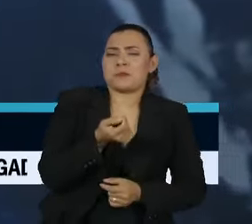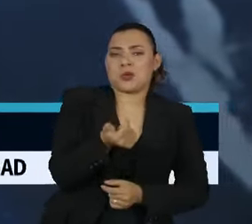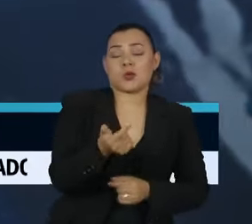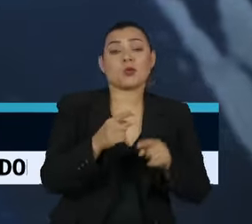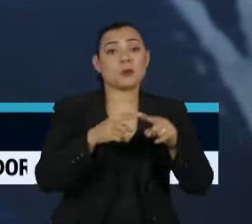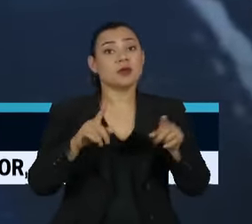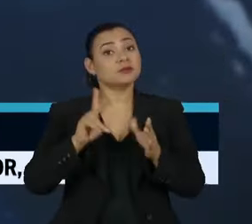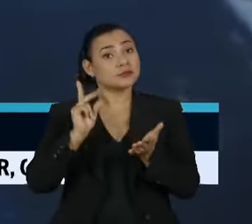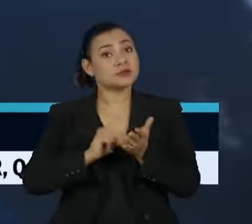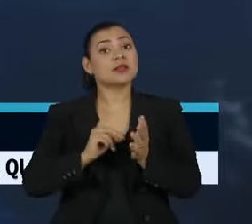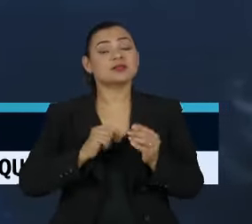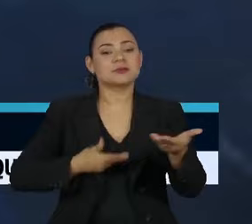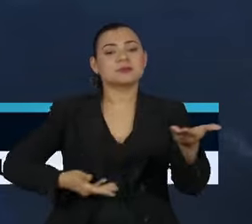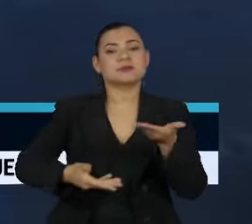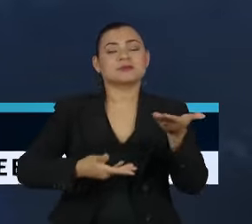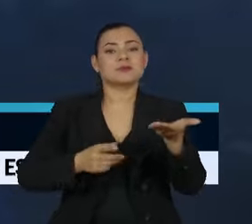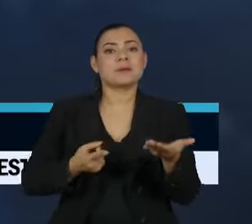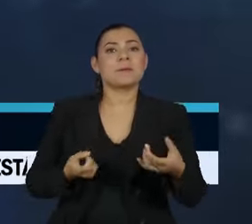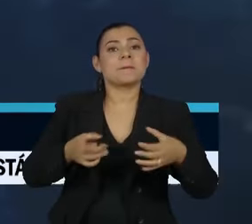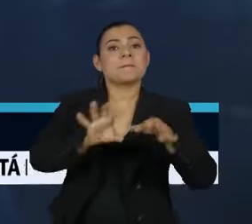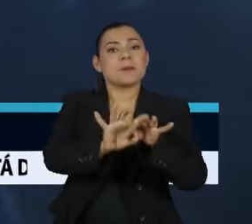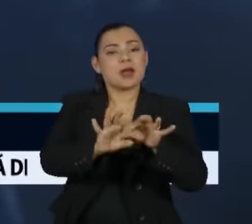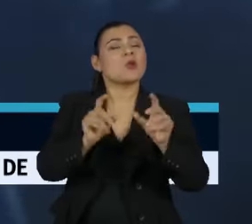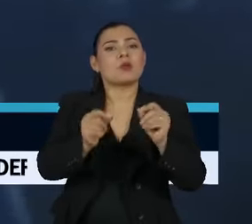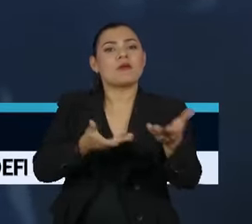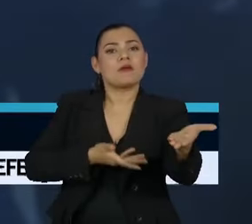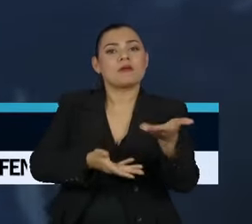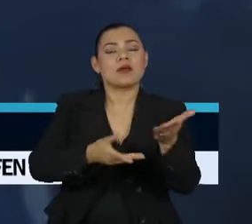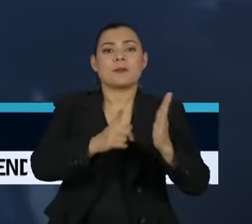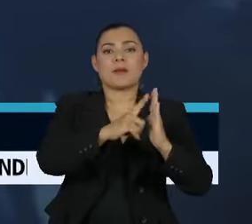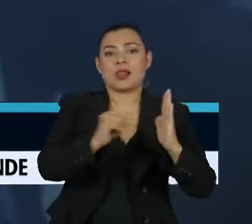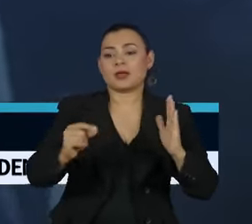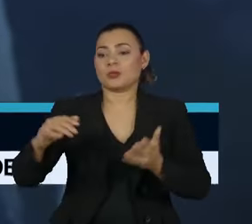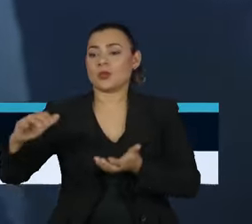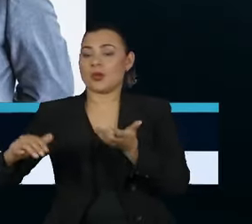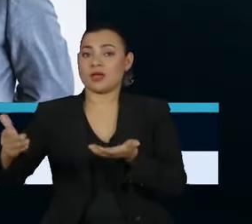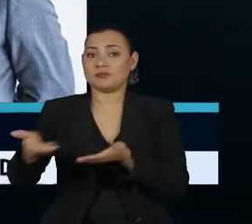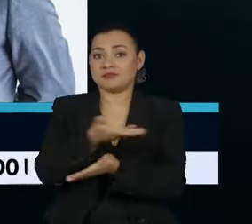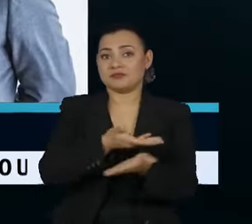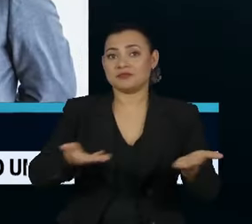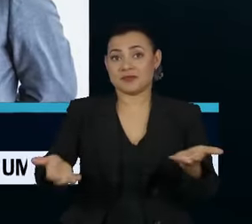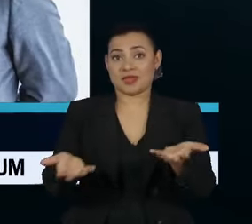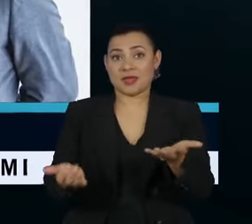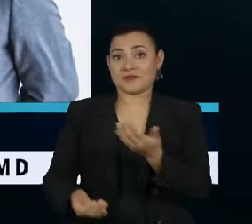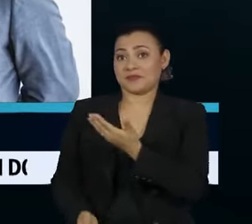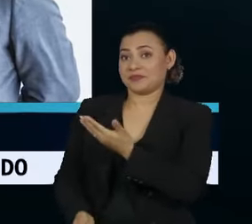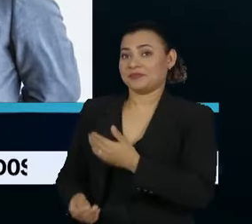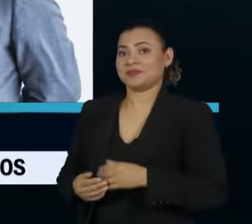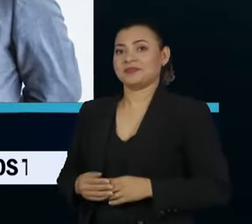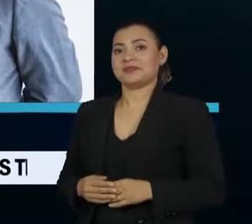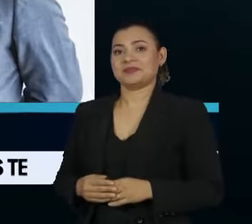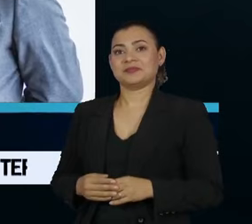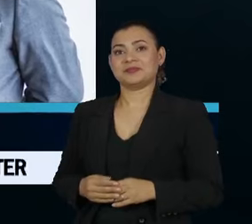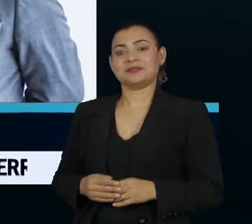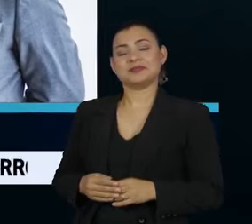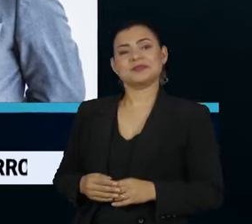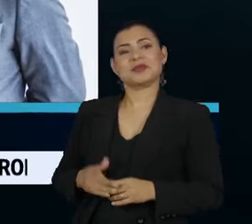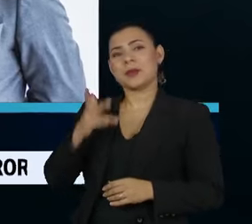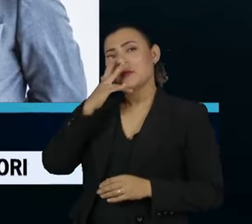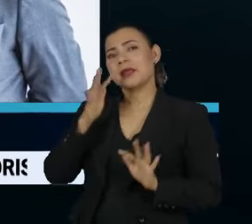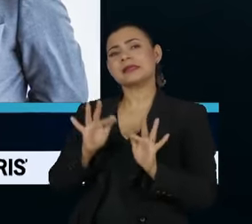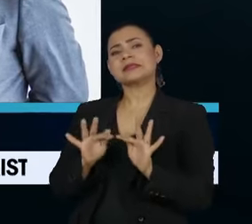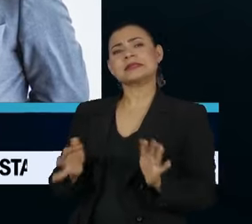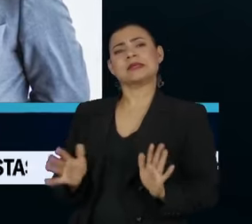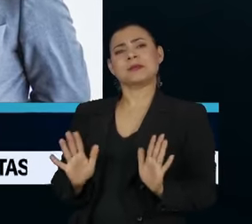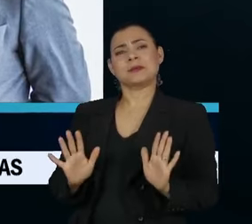Esplanada tem como finalidade facilitar o diálogo do Planalto com o Congresso. Uma posse praticamente sem